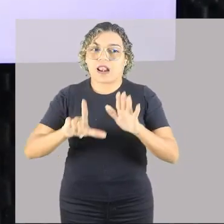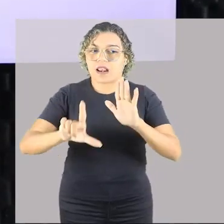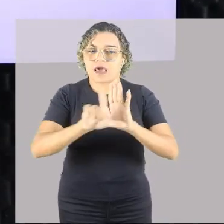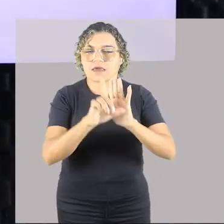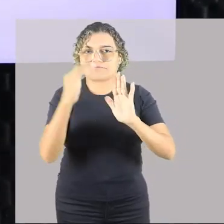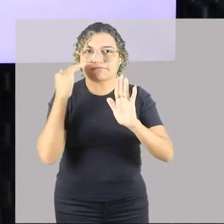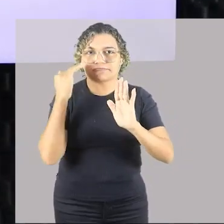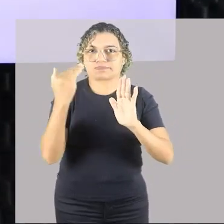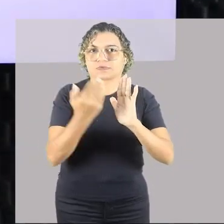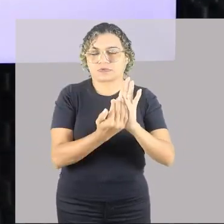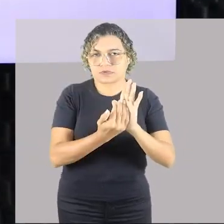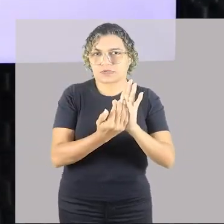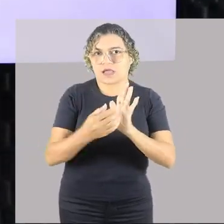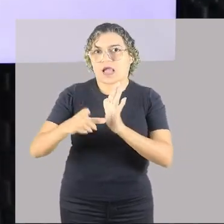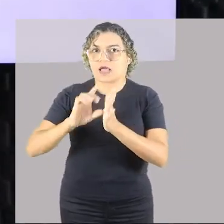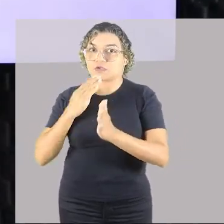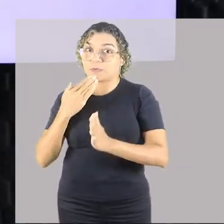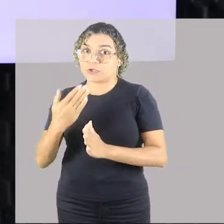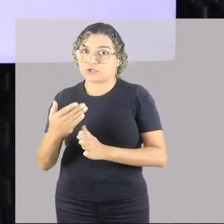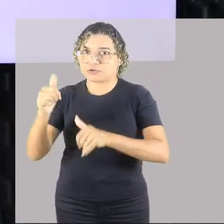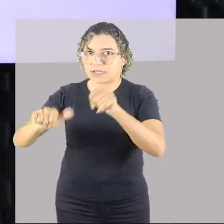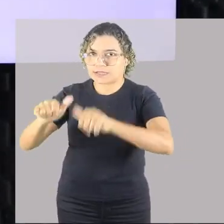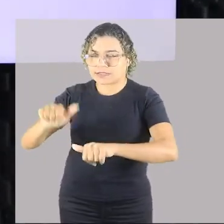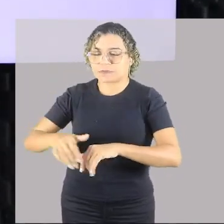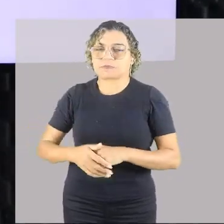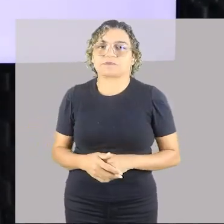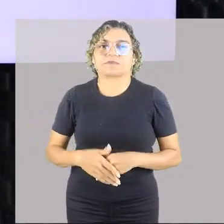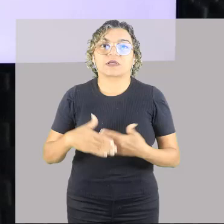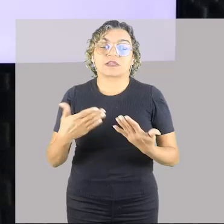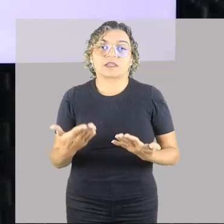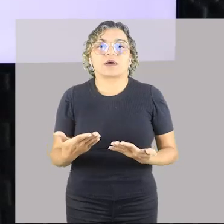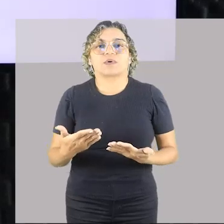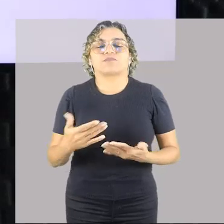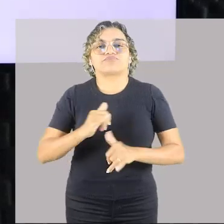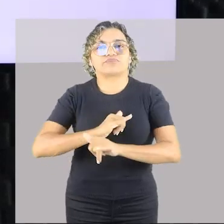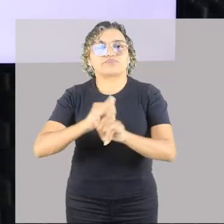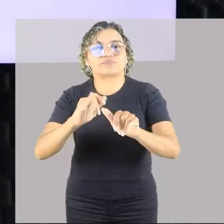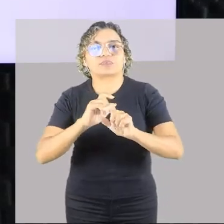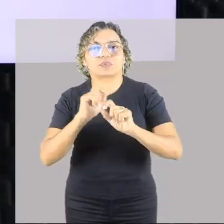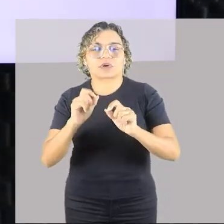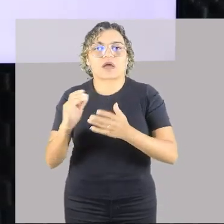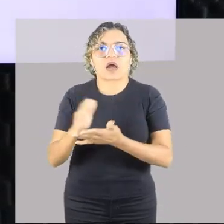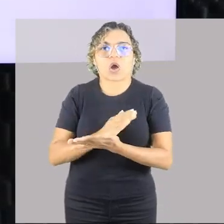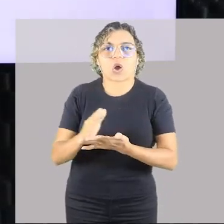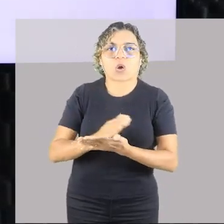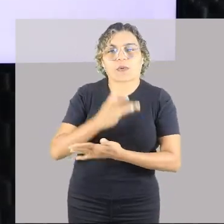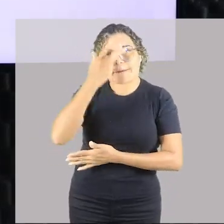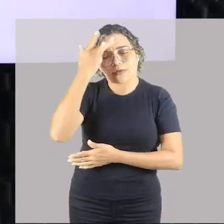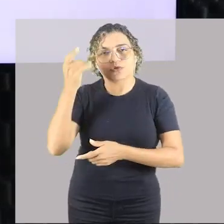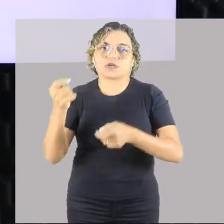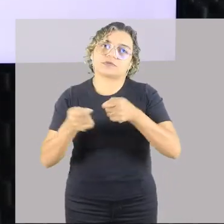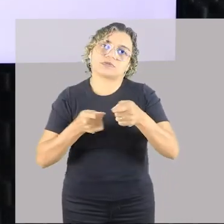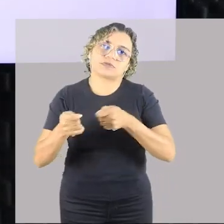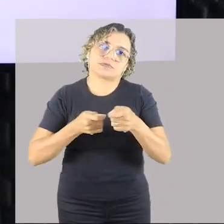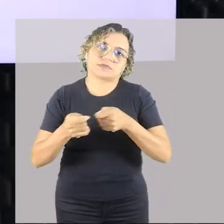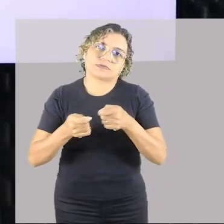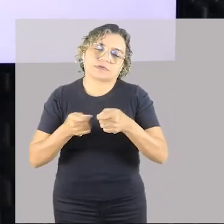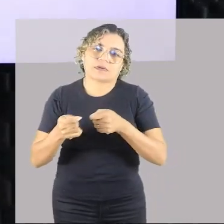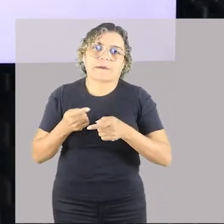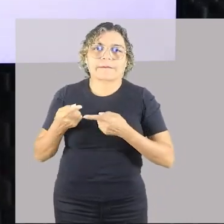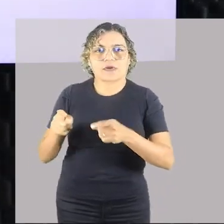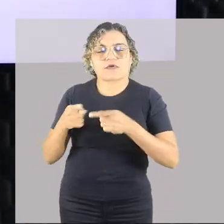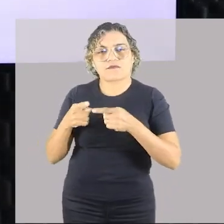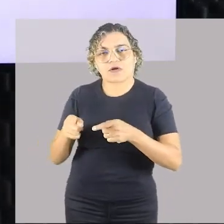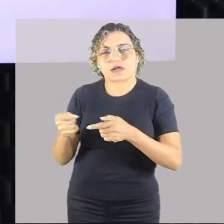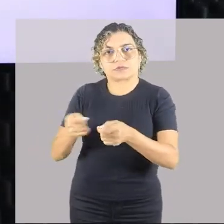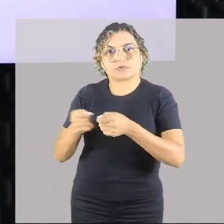lei para que o pedido seja analisado. Nessa hipótese de instauração, eu estou prevendo que algum administrado vai e provoca a